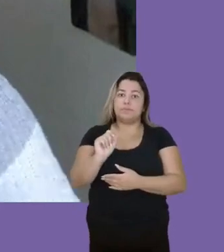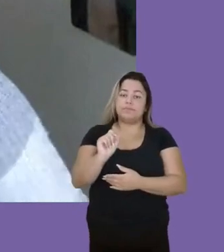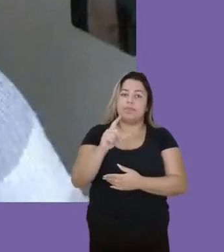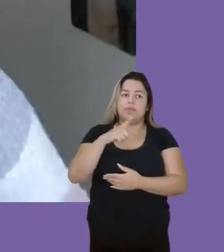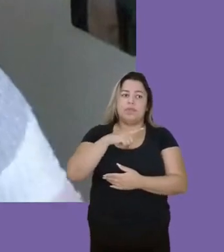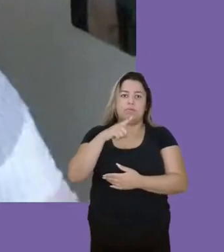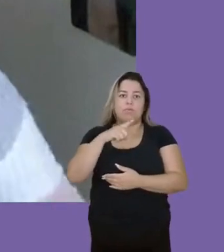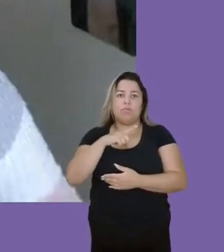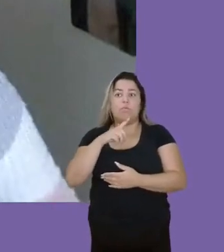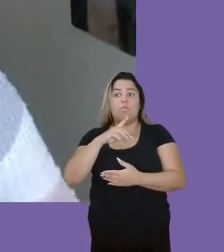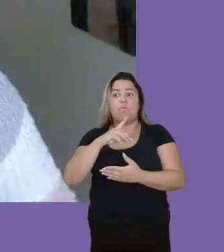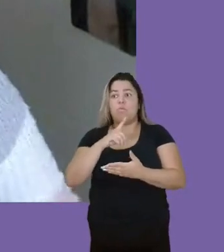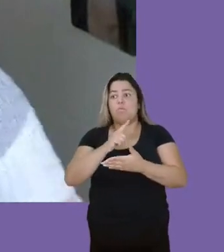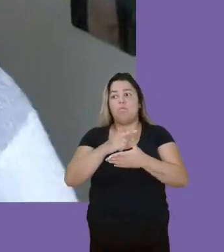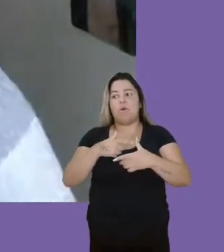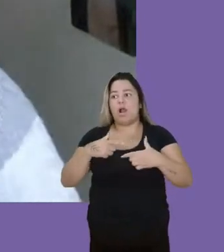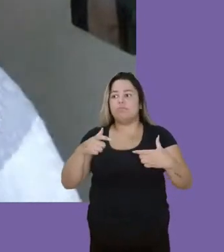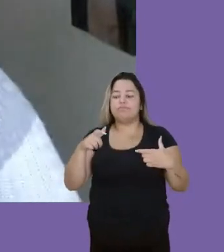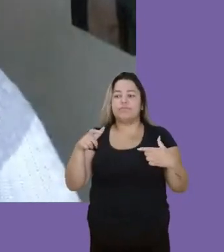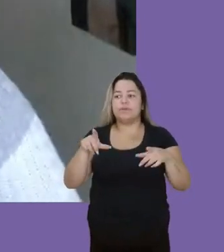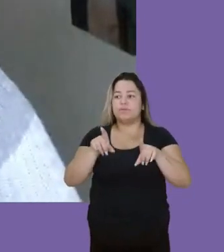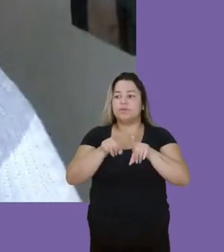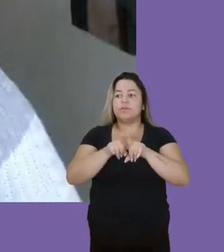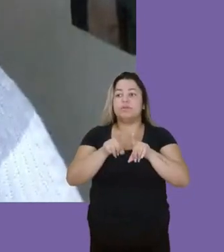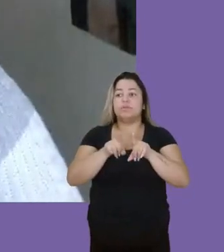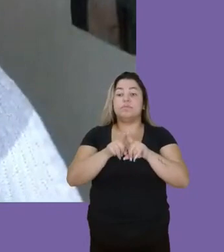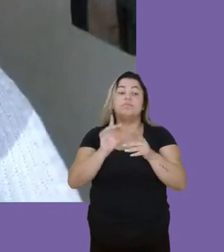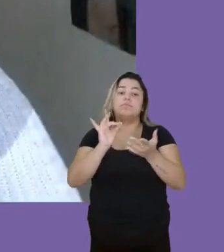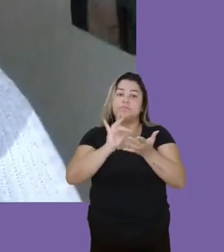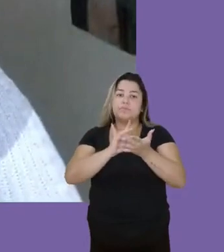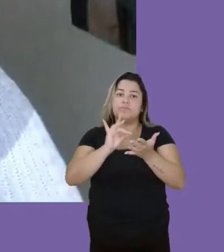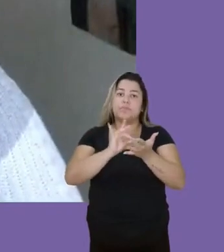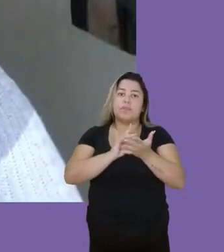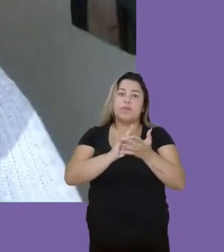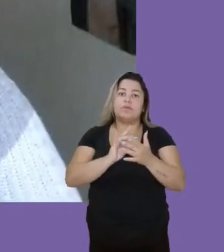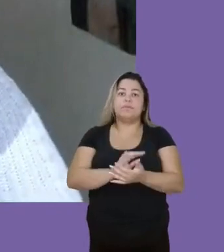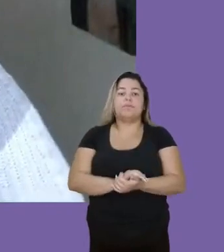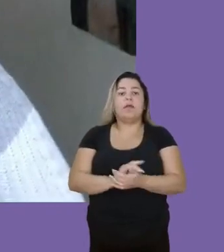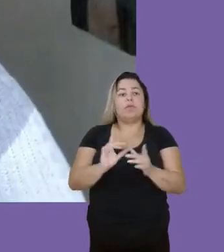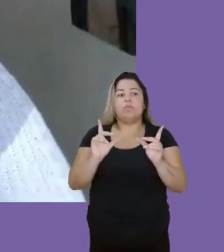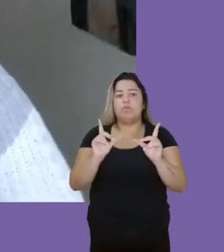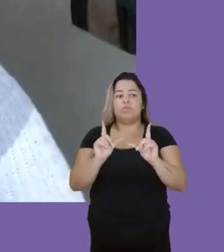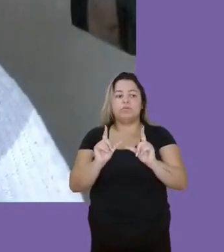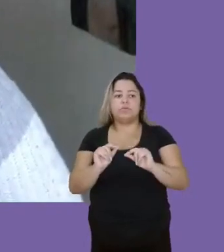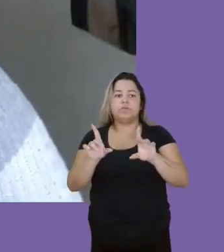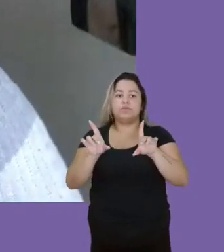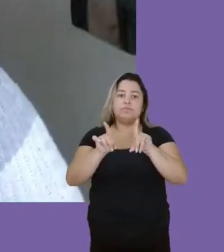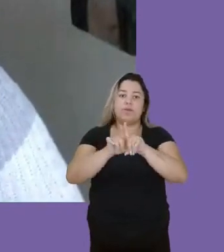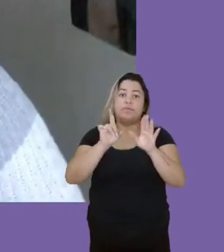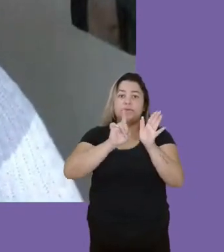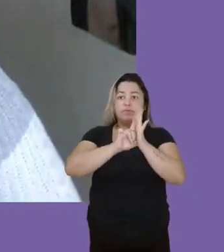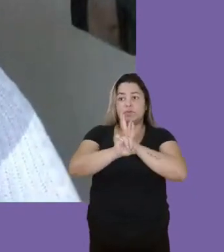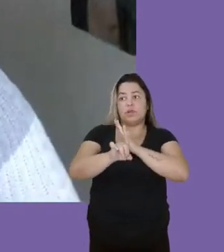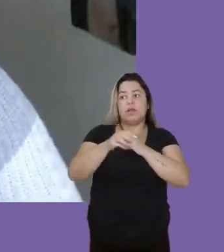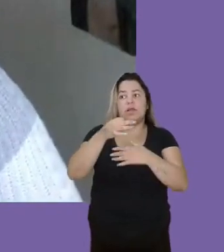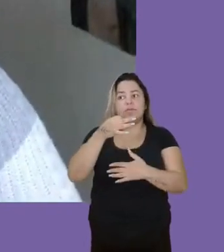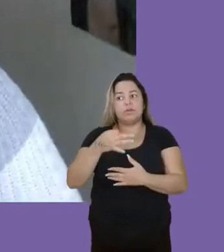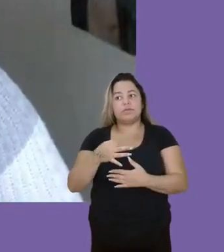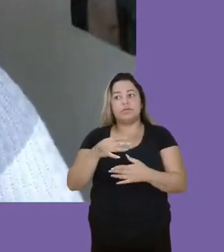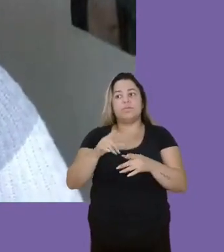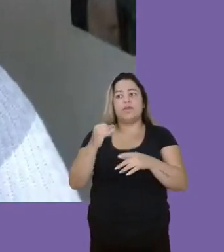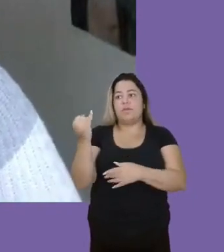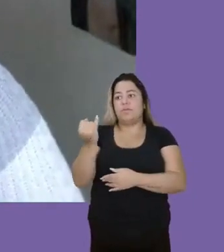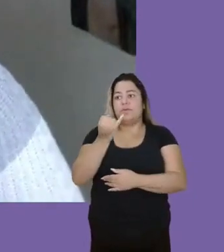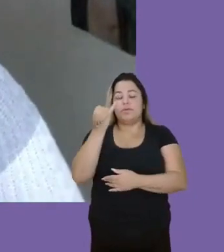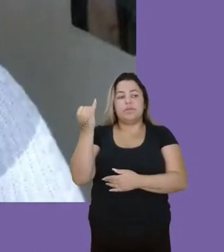uma agenda mais abrangente. Mas, de fato, isso não minimiza, eu acho que a tua premissa da pergunta está correta, não minimiza a importância